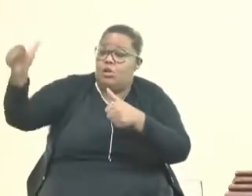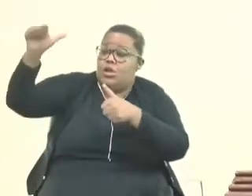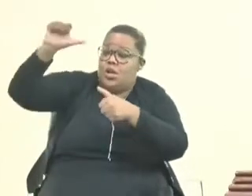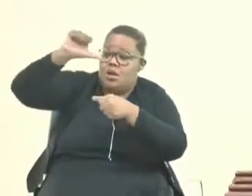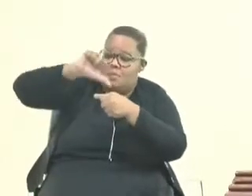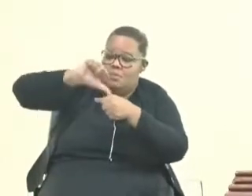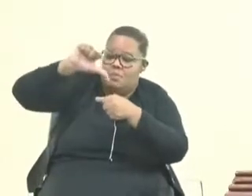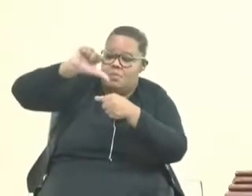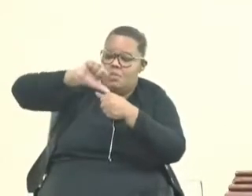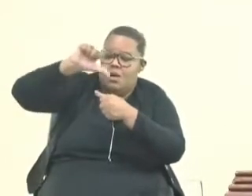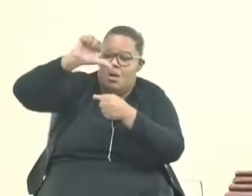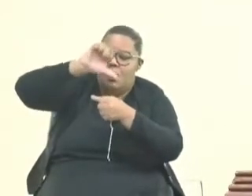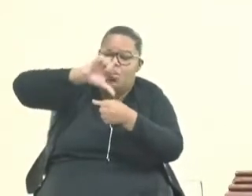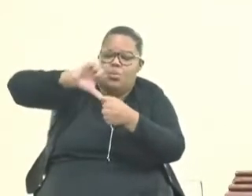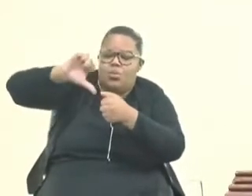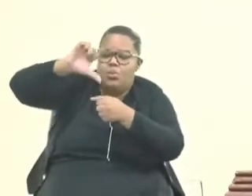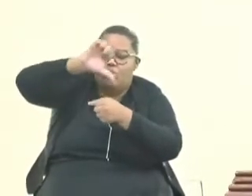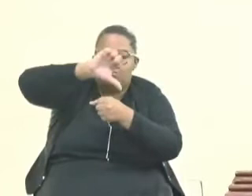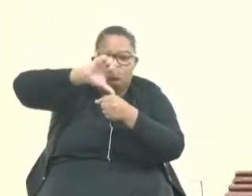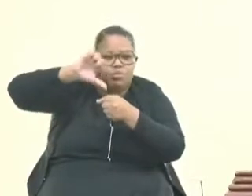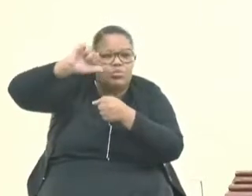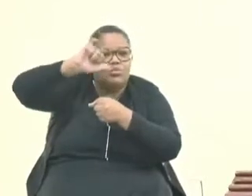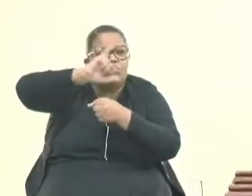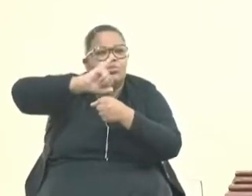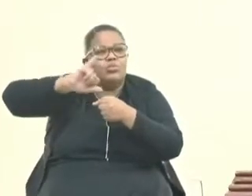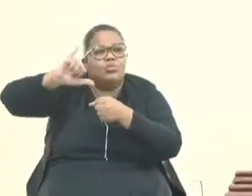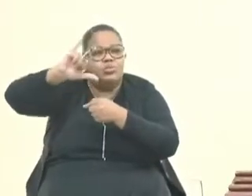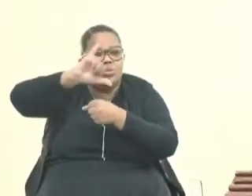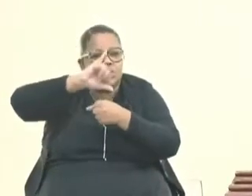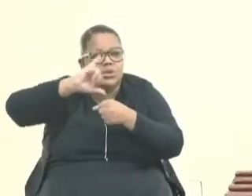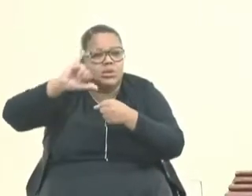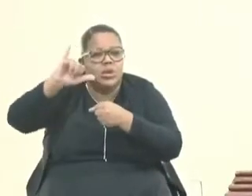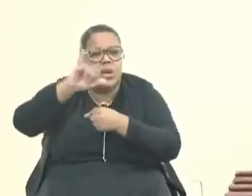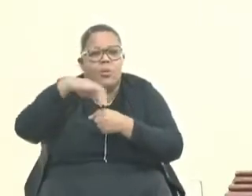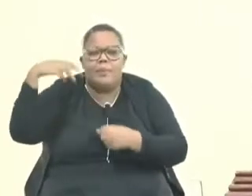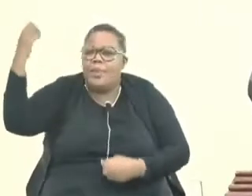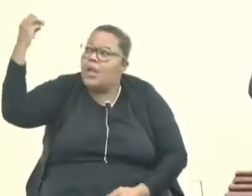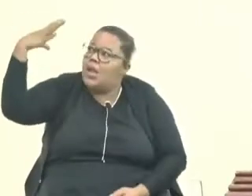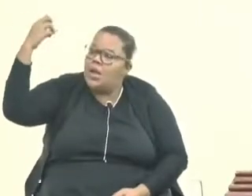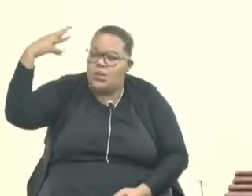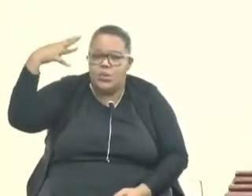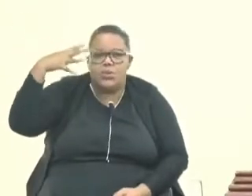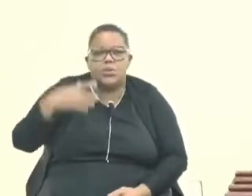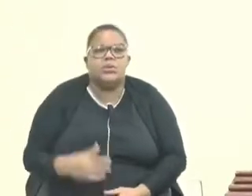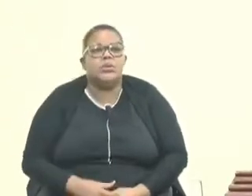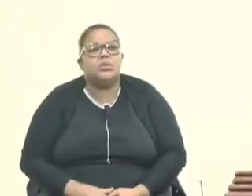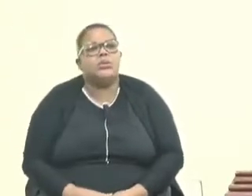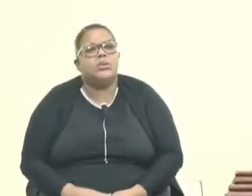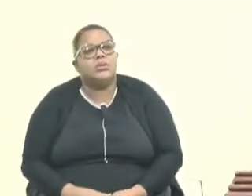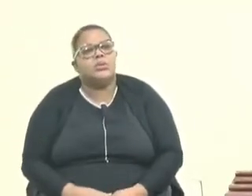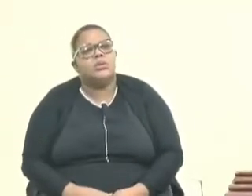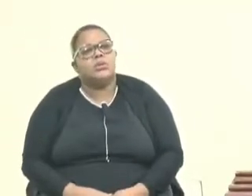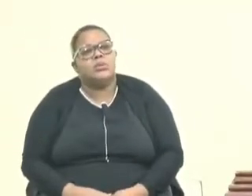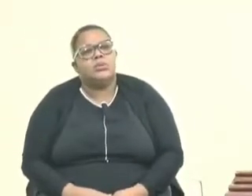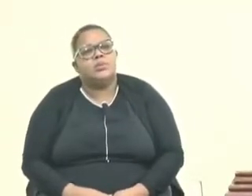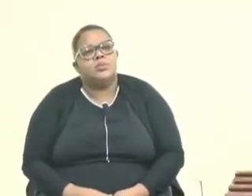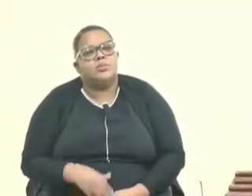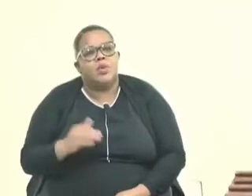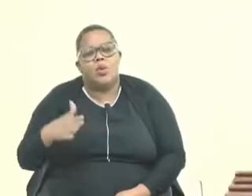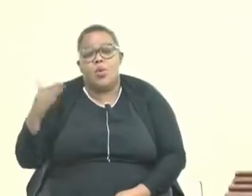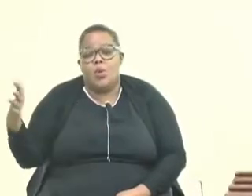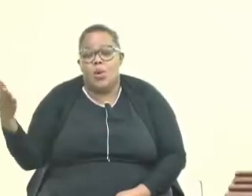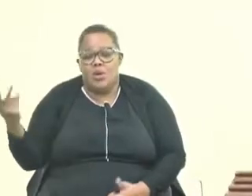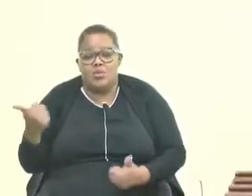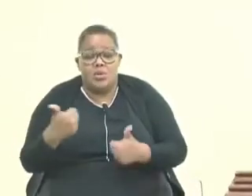e eu coloco azeite na lamparina quando eu me coloco diante do Senhor e quando eu